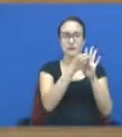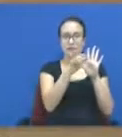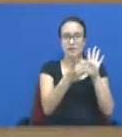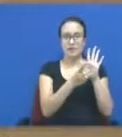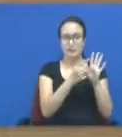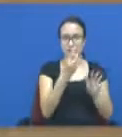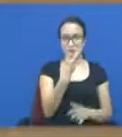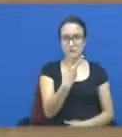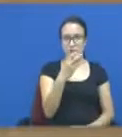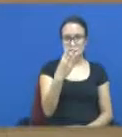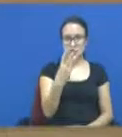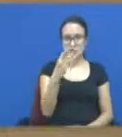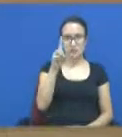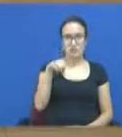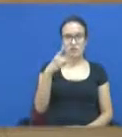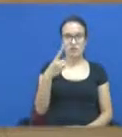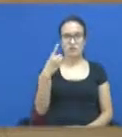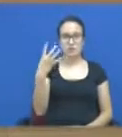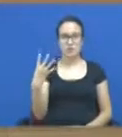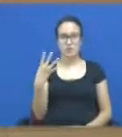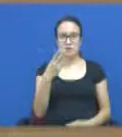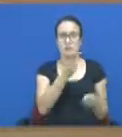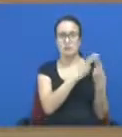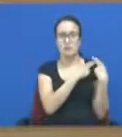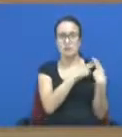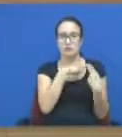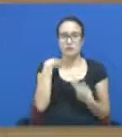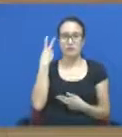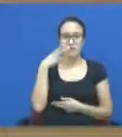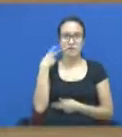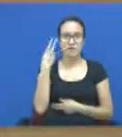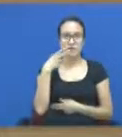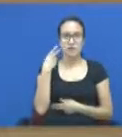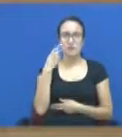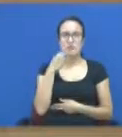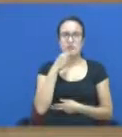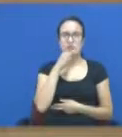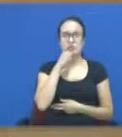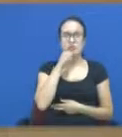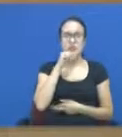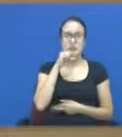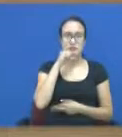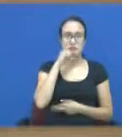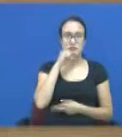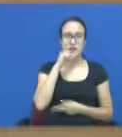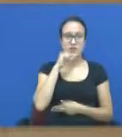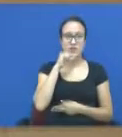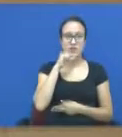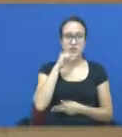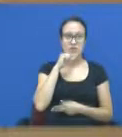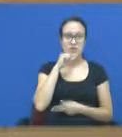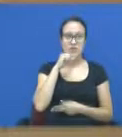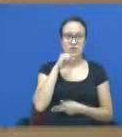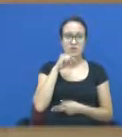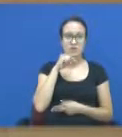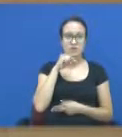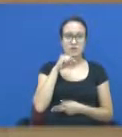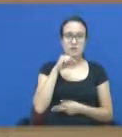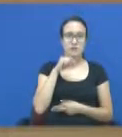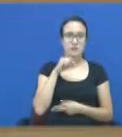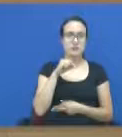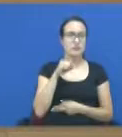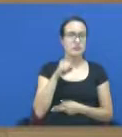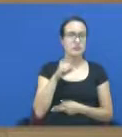de 2014, de autoria do nobre vereador Aloísio Marinho de Andrade, que concede o título de cidadão limeirense ao senhor Marcos